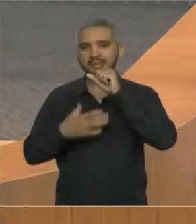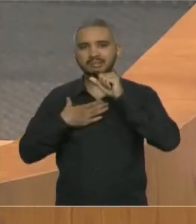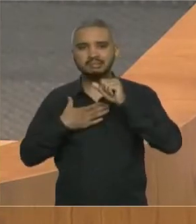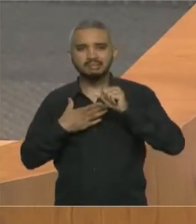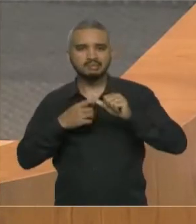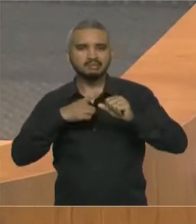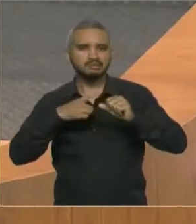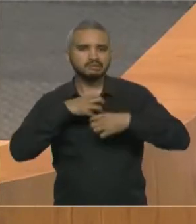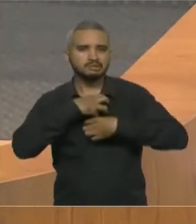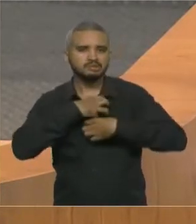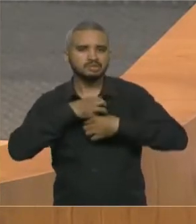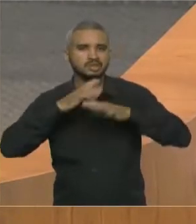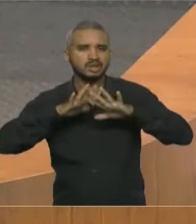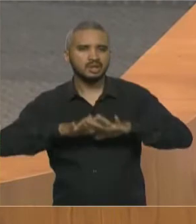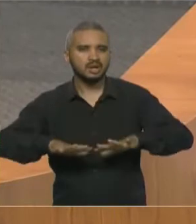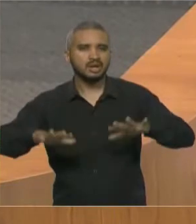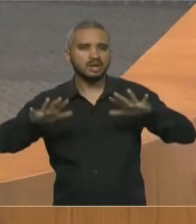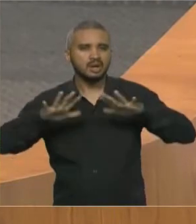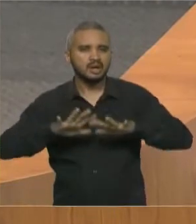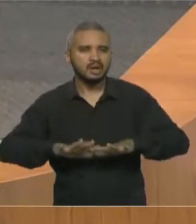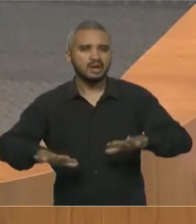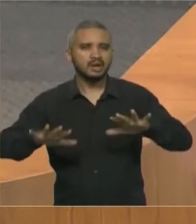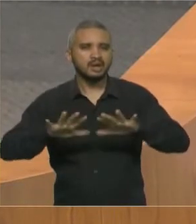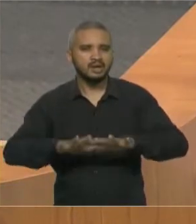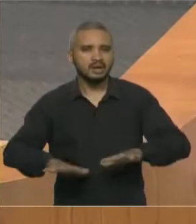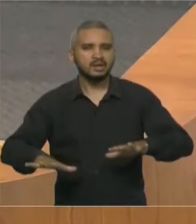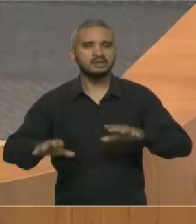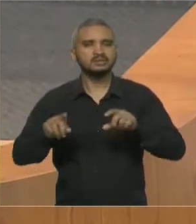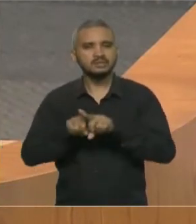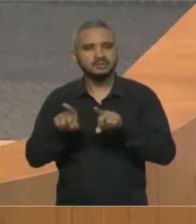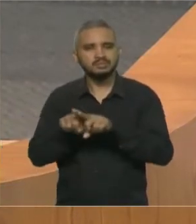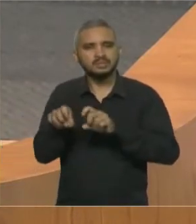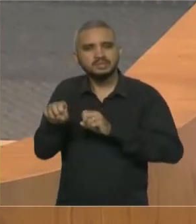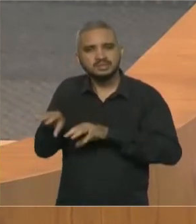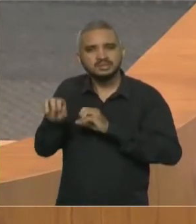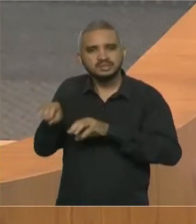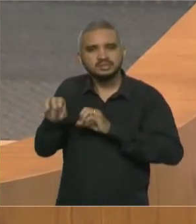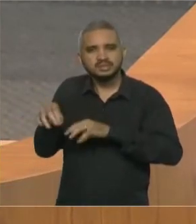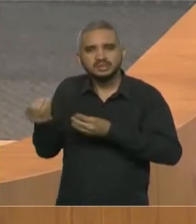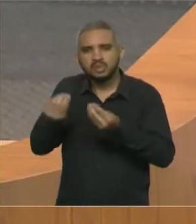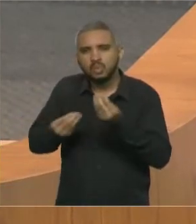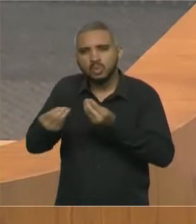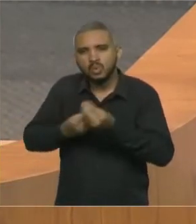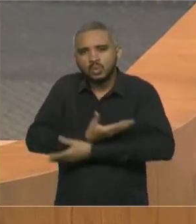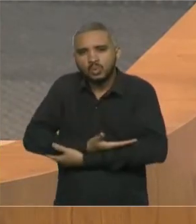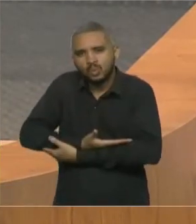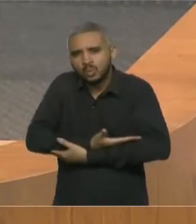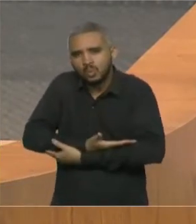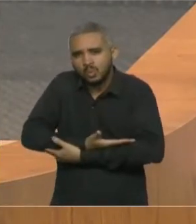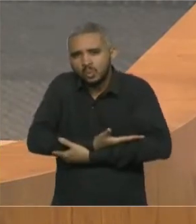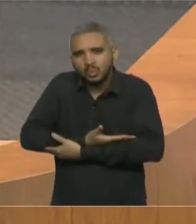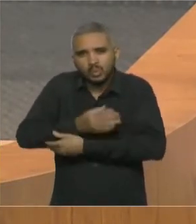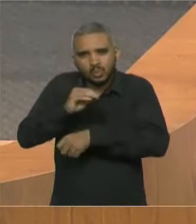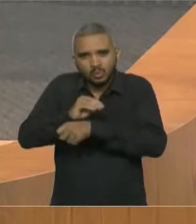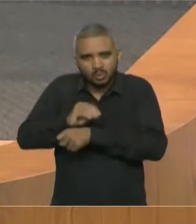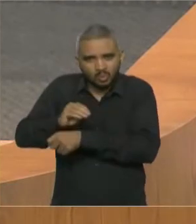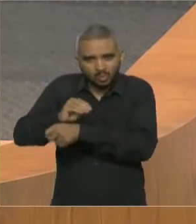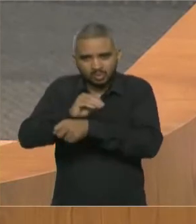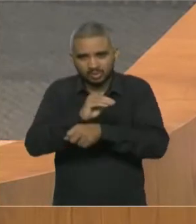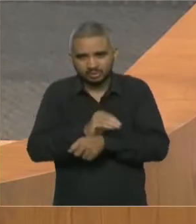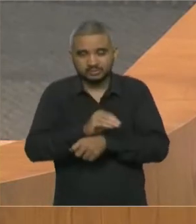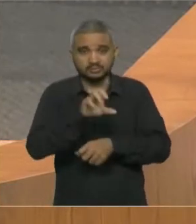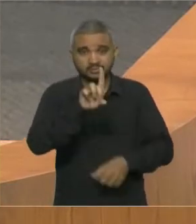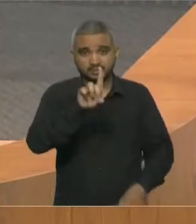orientando-as, inclusive, com os primeiros cuidados com o bebê. A doula, a profissional doula, esse termo doula vem do